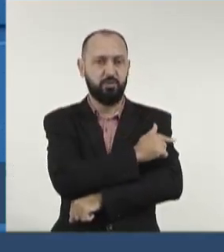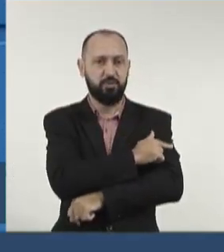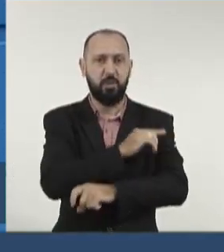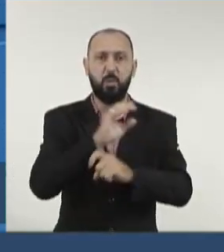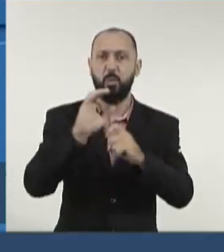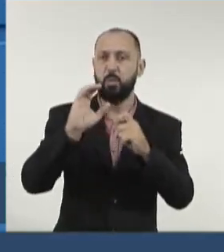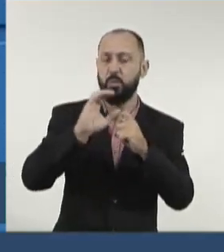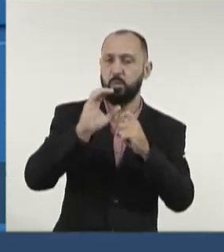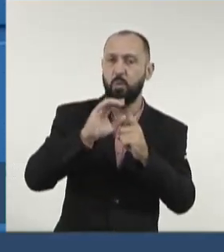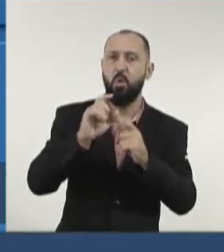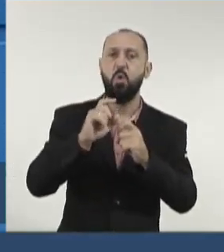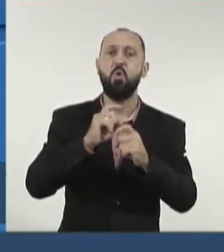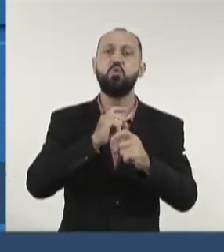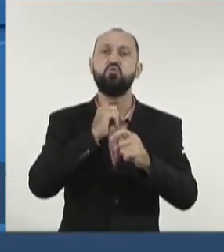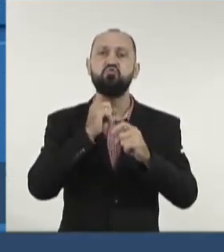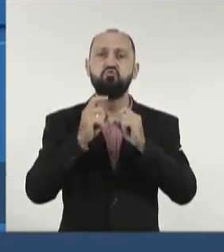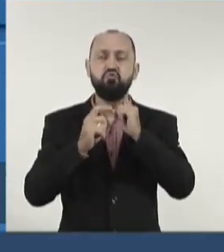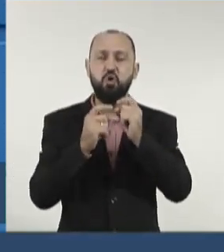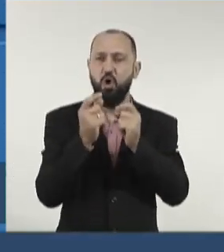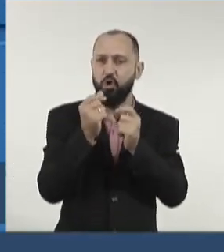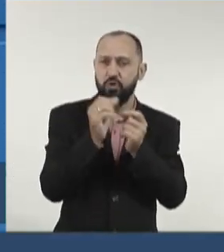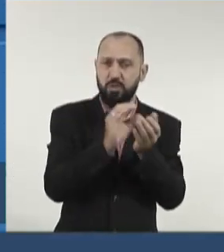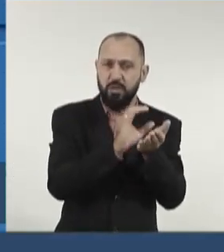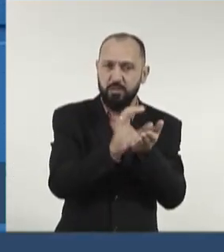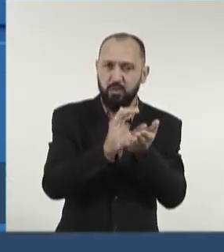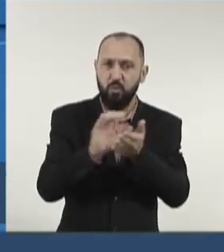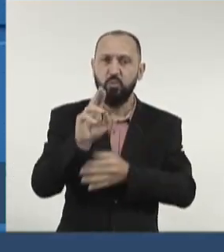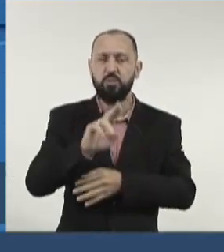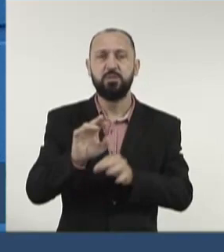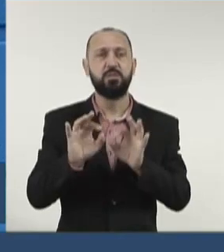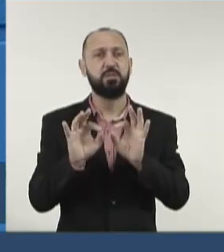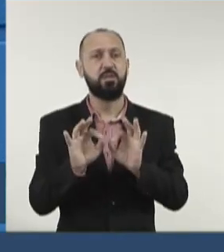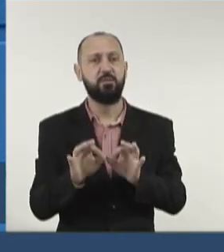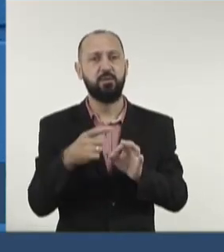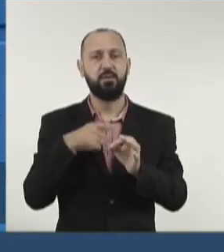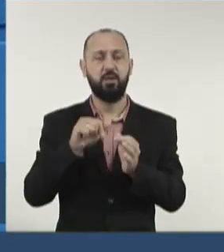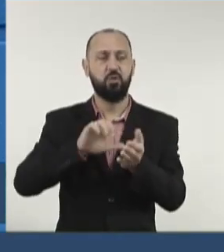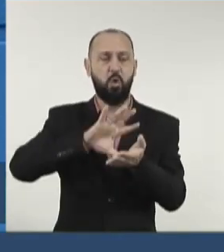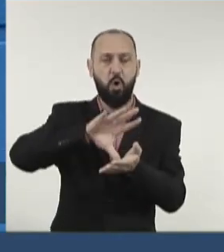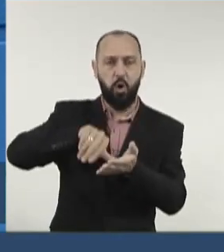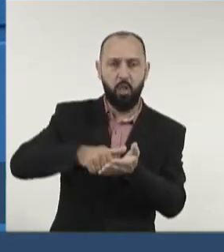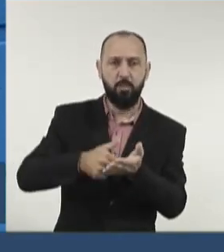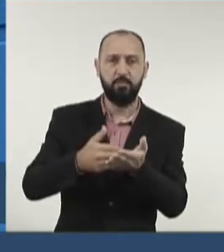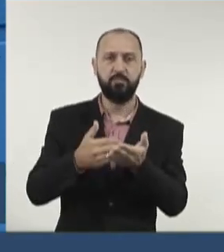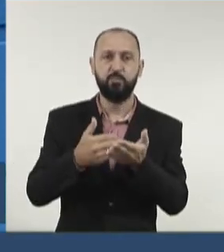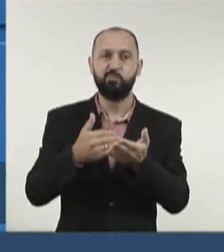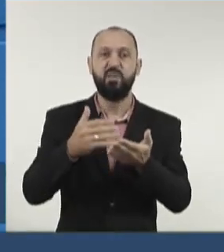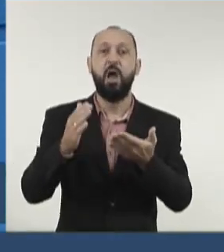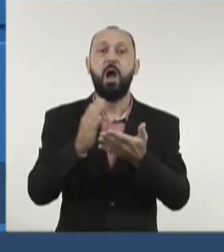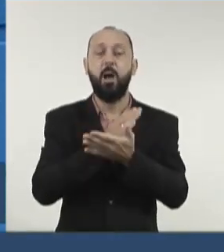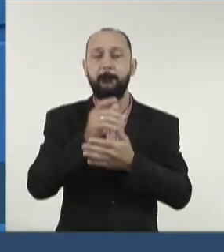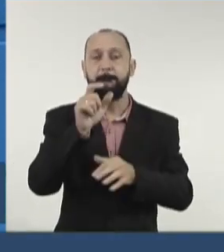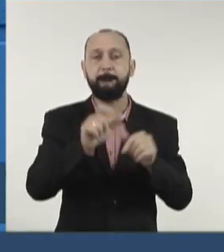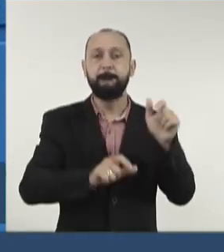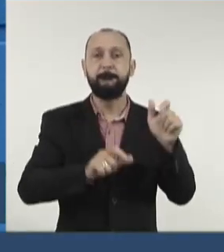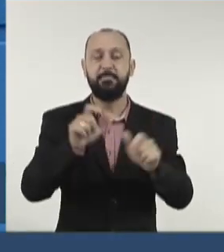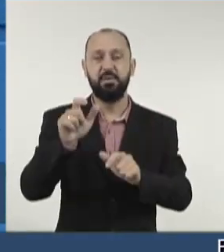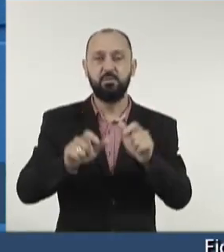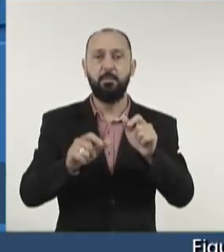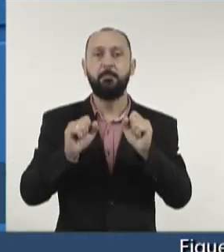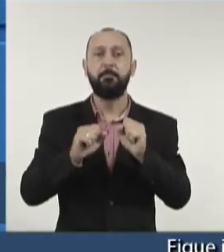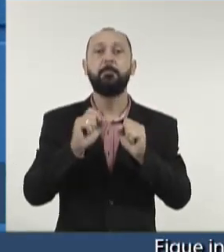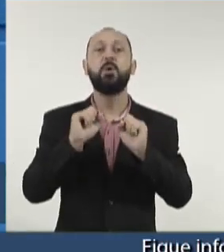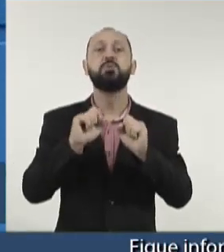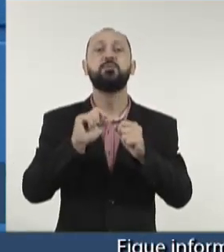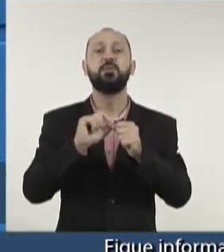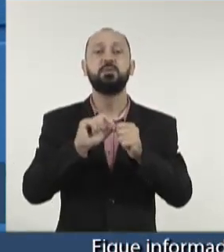CACEMES, dúvidas, será que os recursos estão sendo bem aplicados, será que está havendo desvio? E algumas pessoas podem